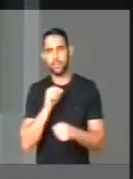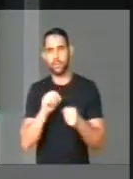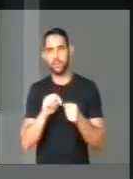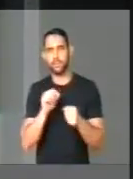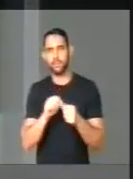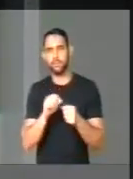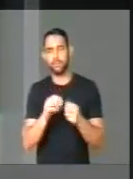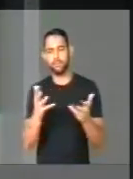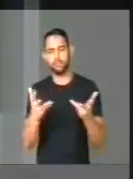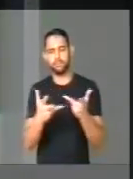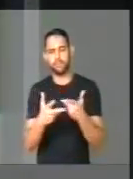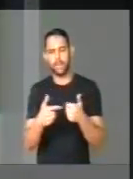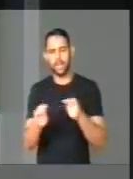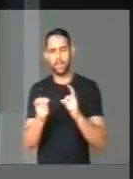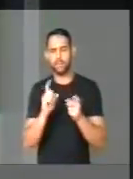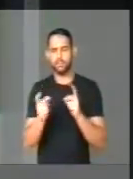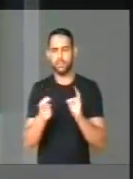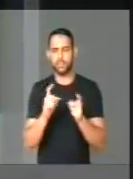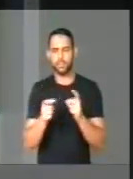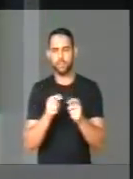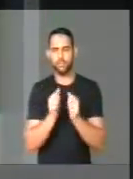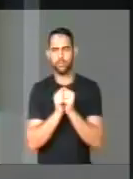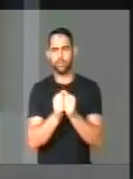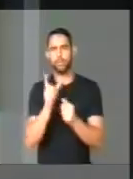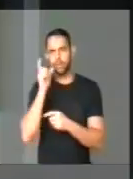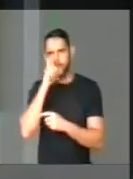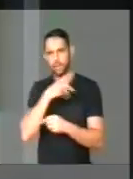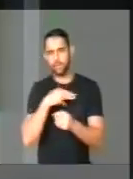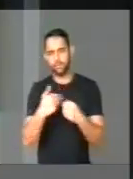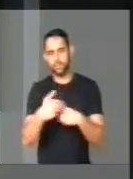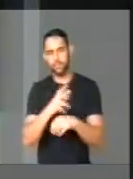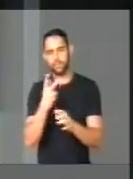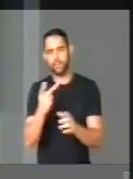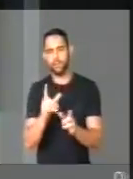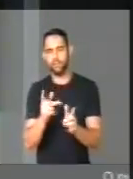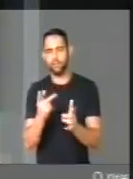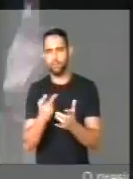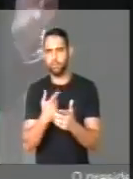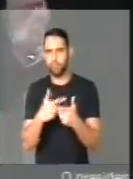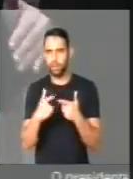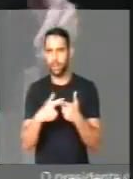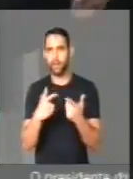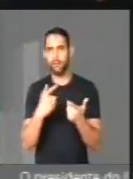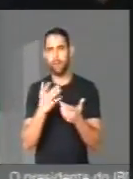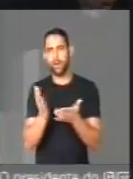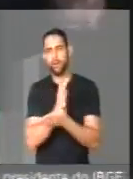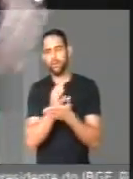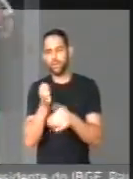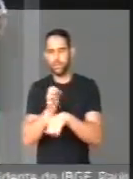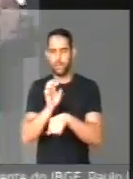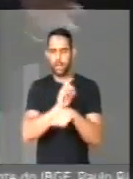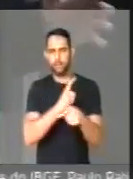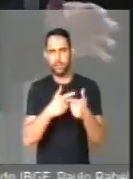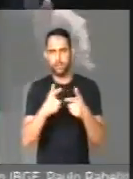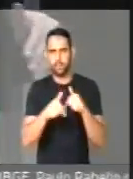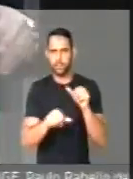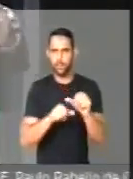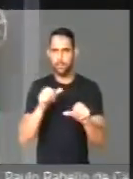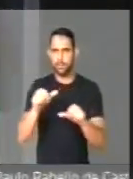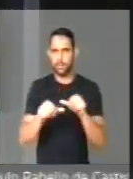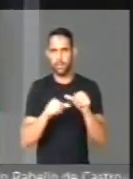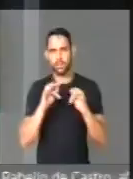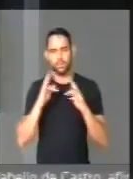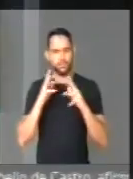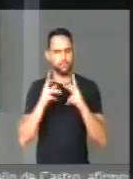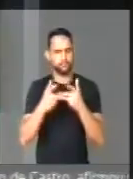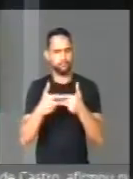fazer uma bela administração com as dificuldades que os municípios têm, né? Os estados, alguns estão passando por uma revisão de